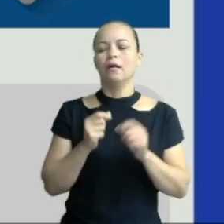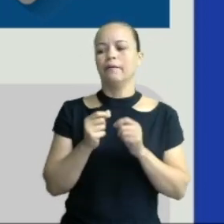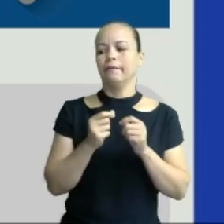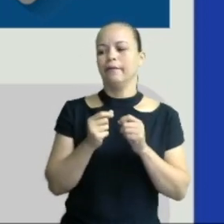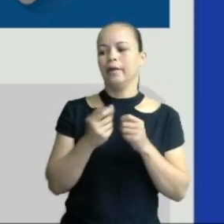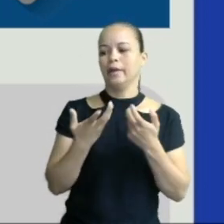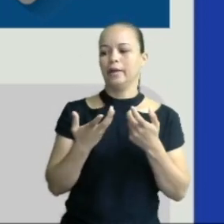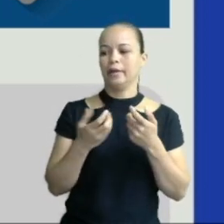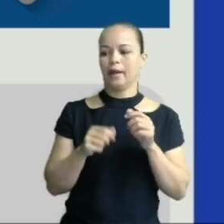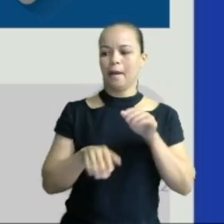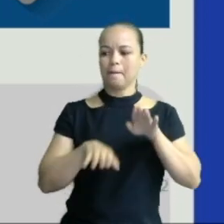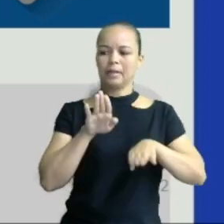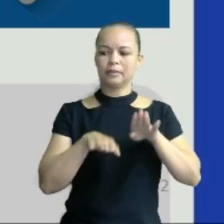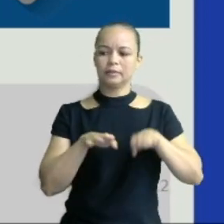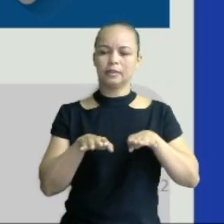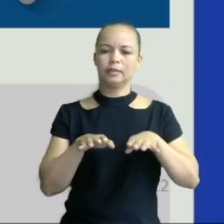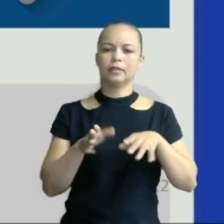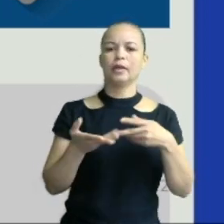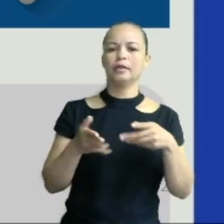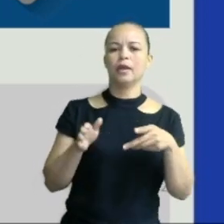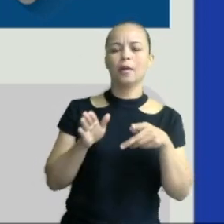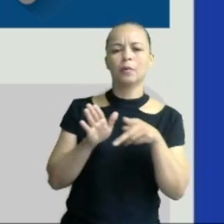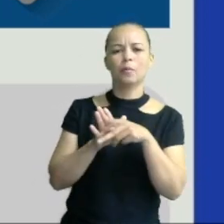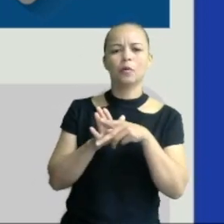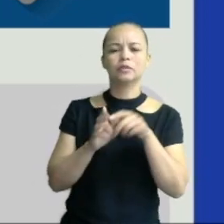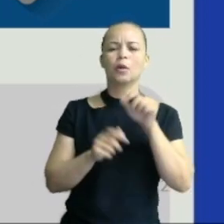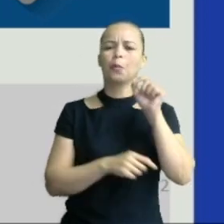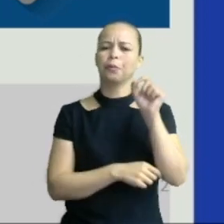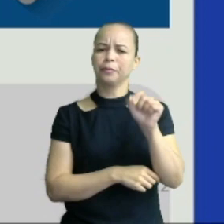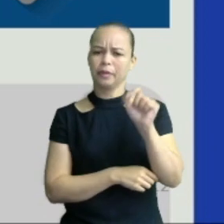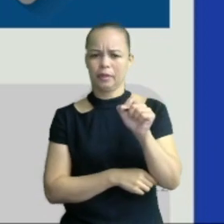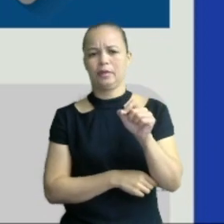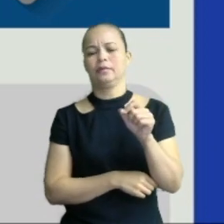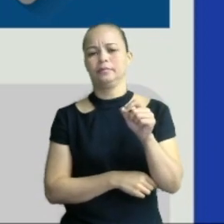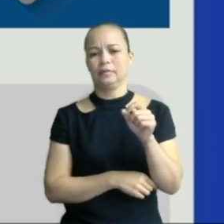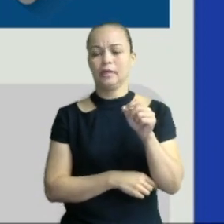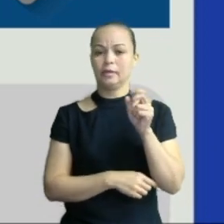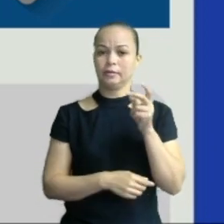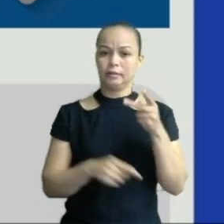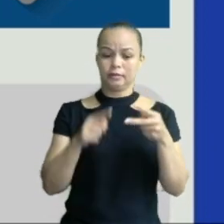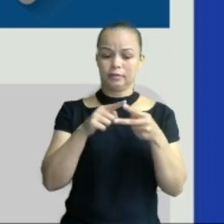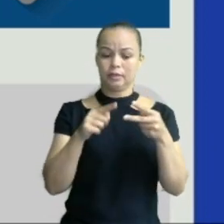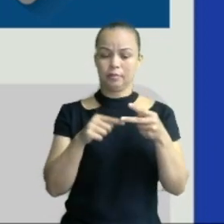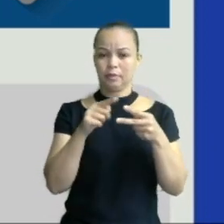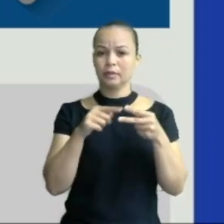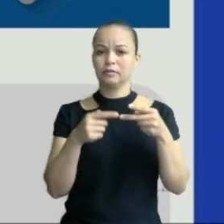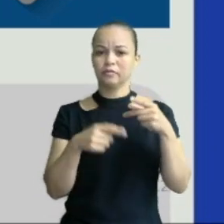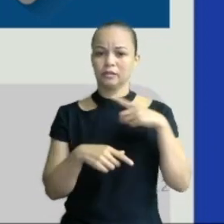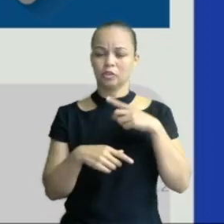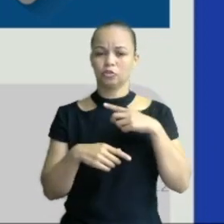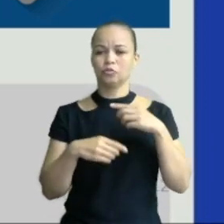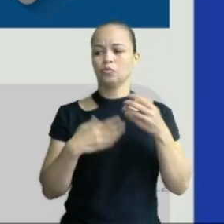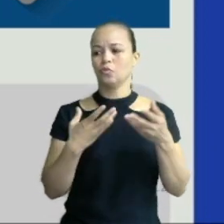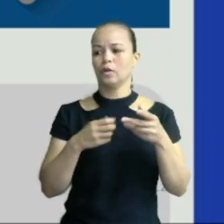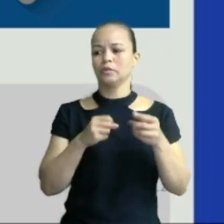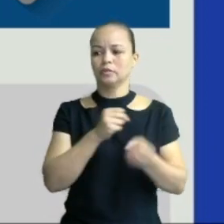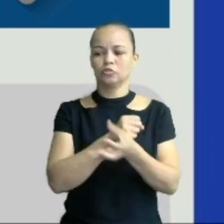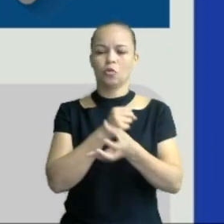proporção que, tá bom? Sempre que aparecer essas locuções conjuntivas,